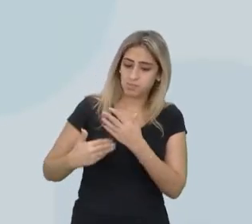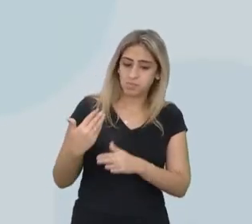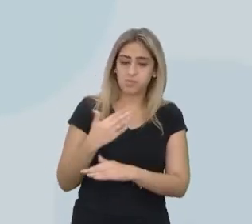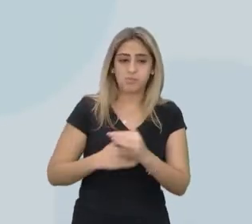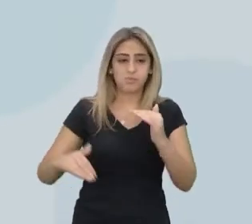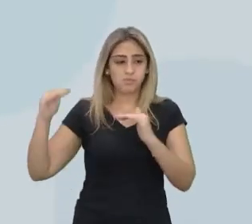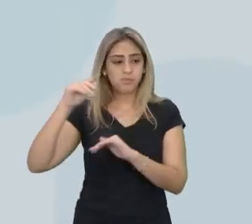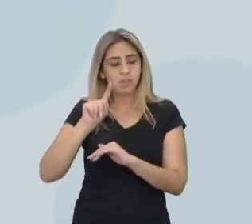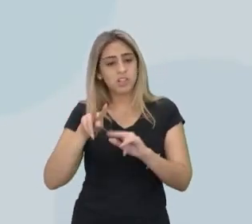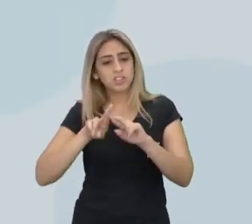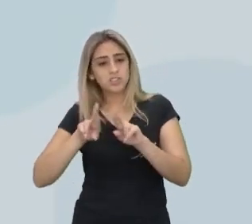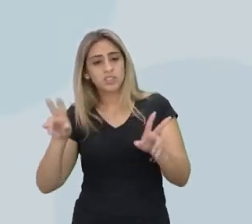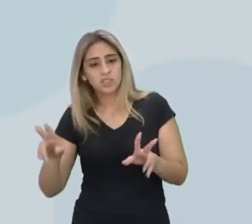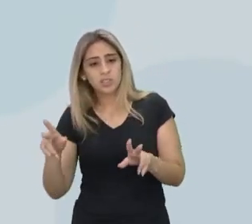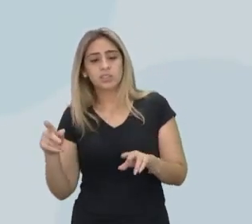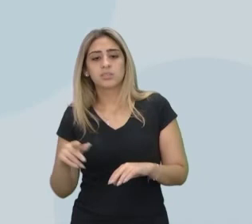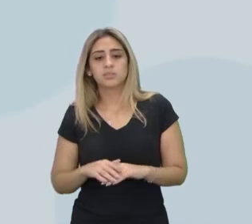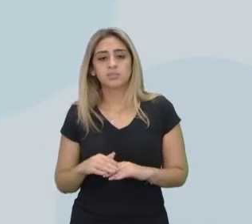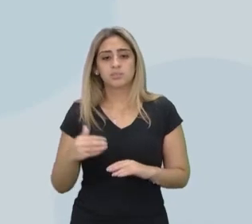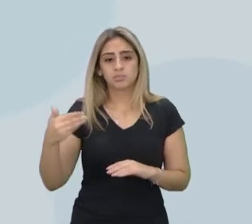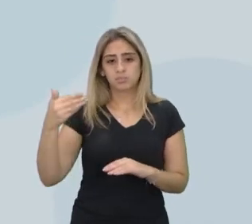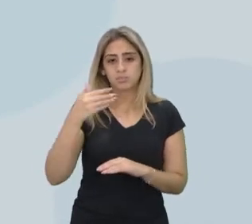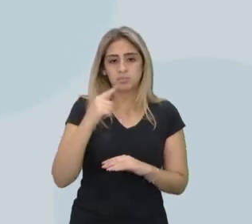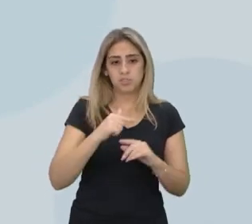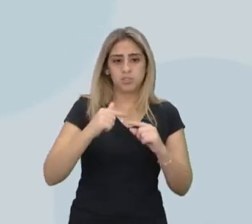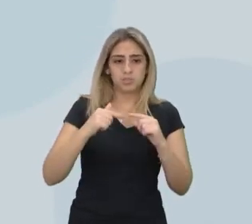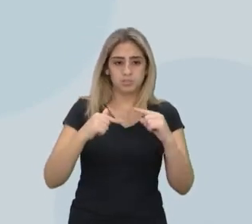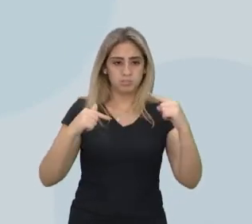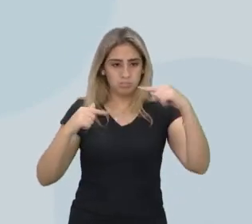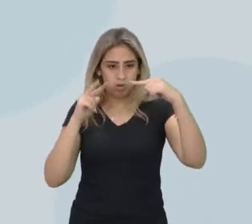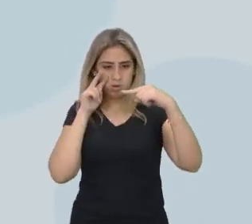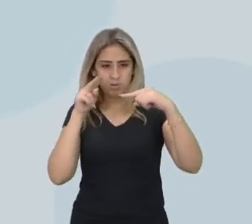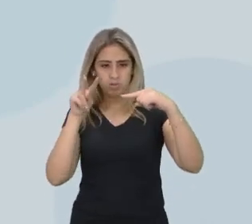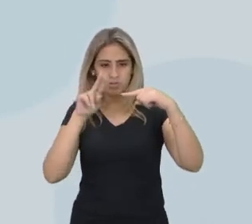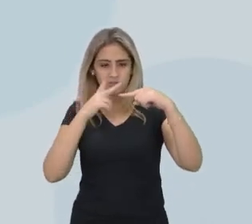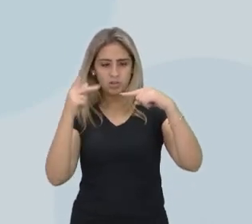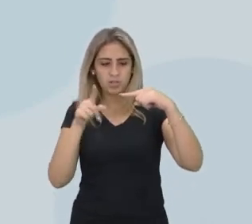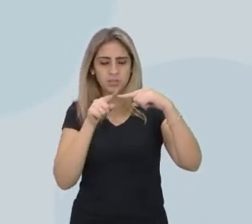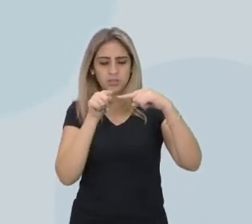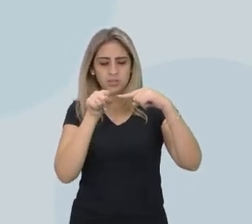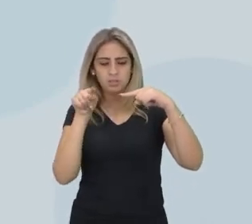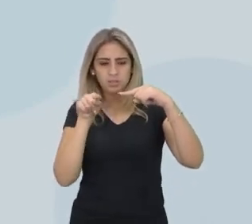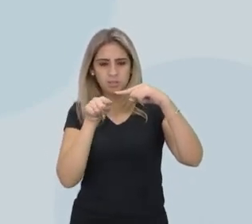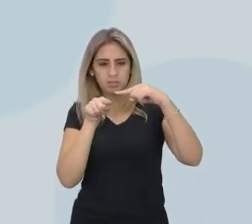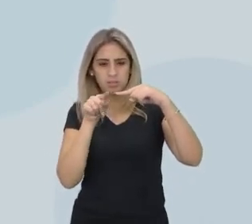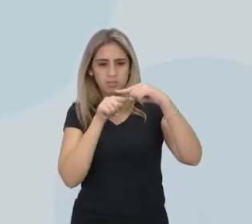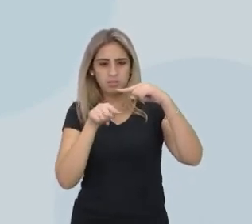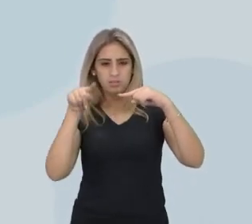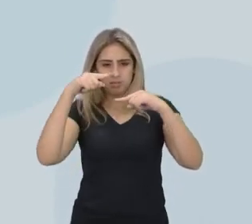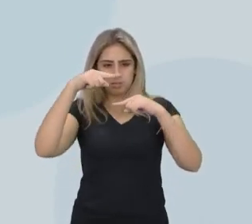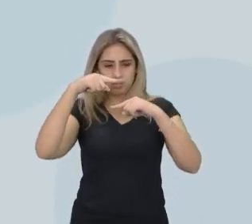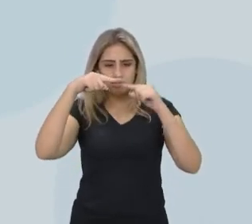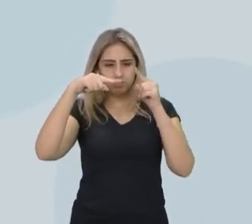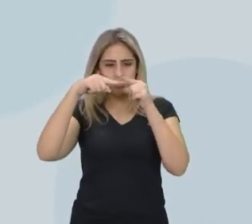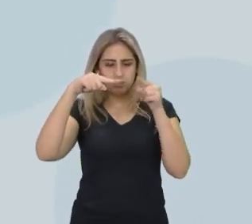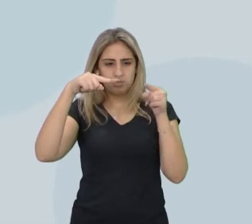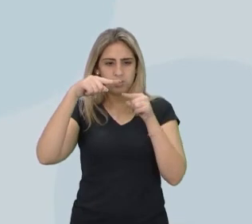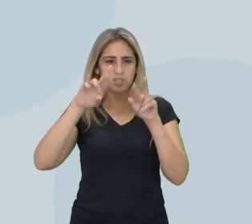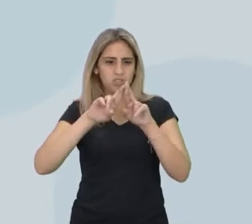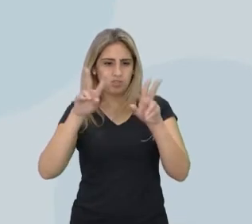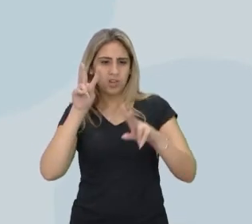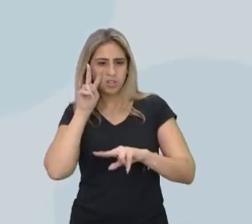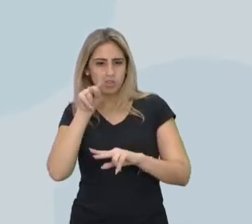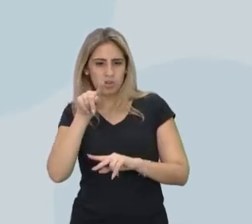cima, ela é diferente da seta que aparece na reação de baixo, né? A seta da reação da combustão do gás